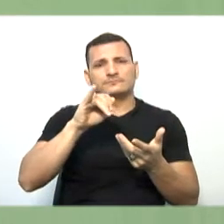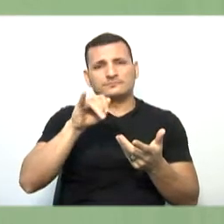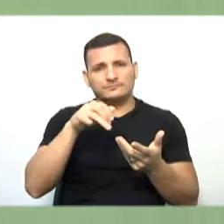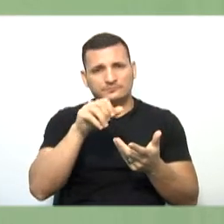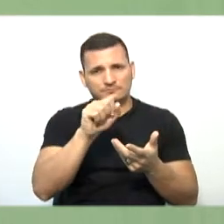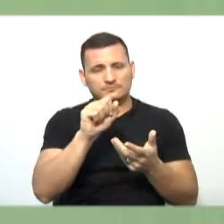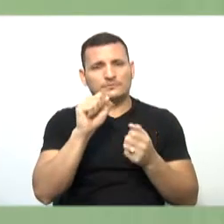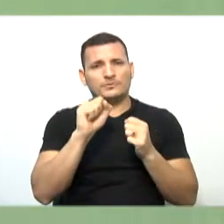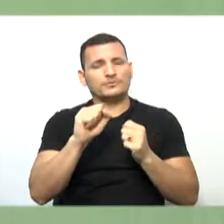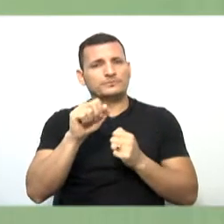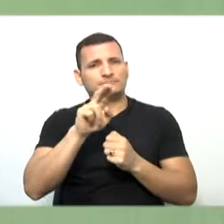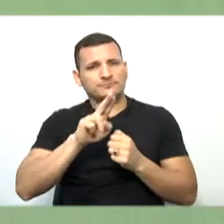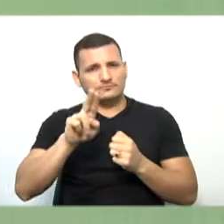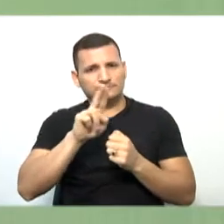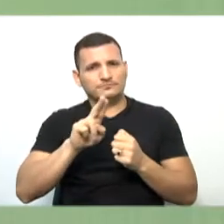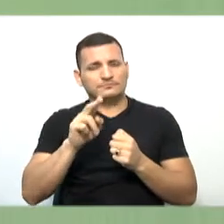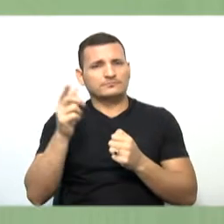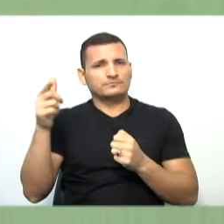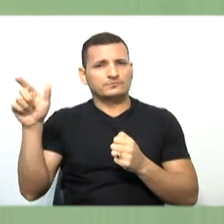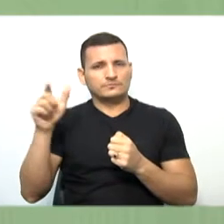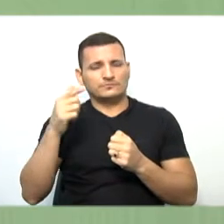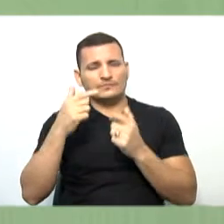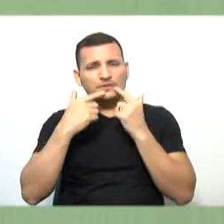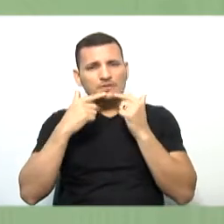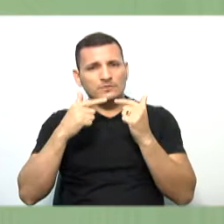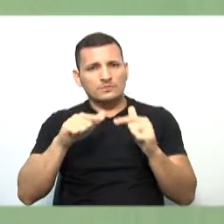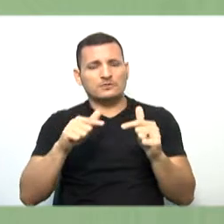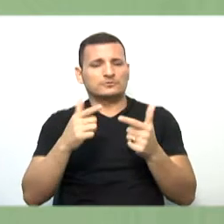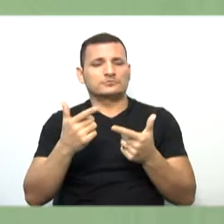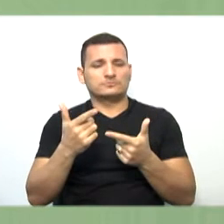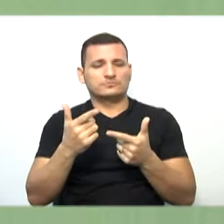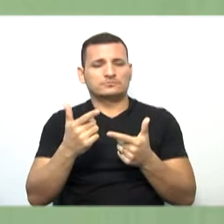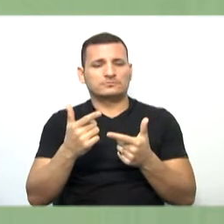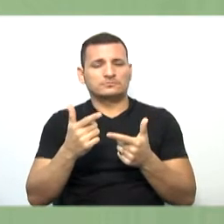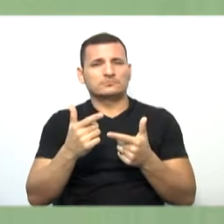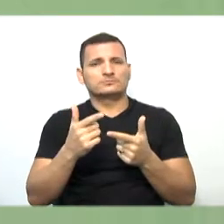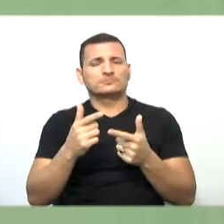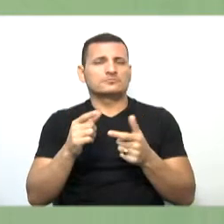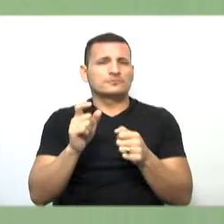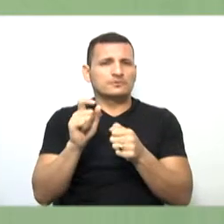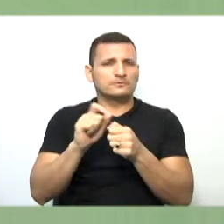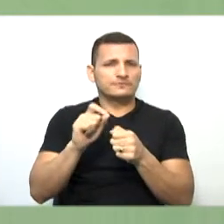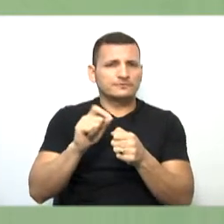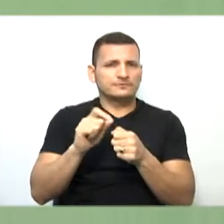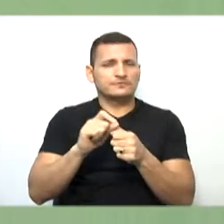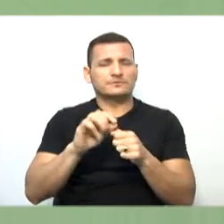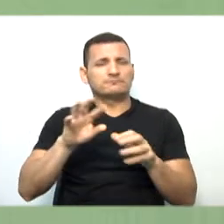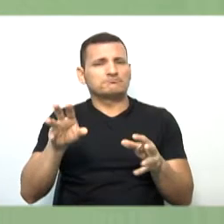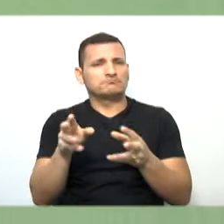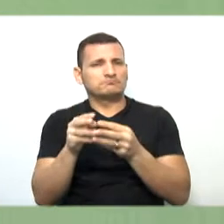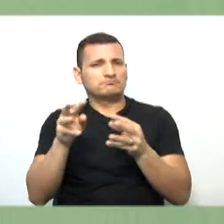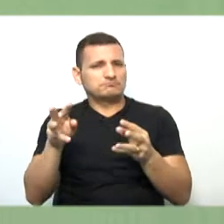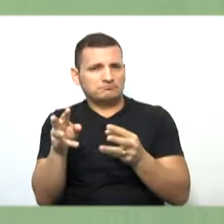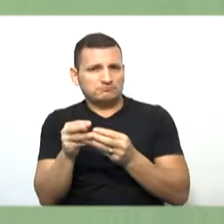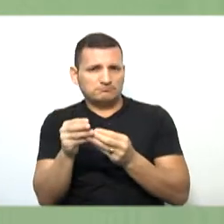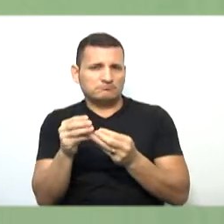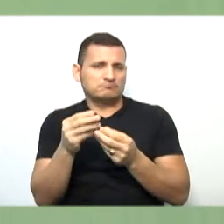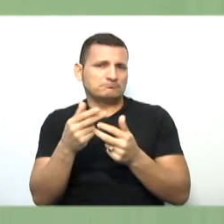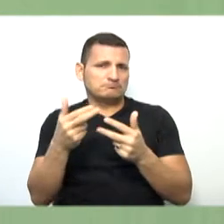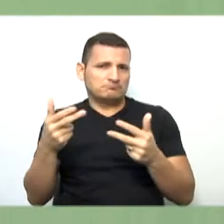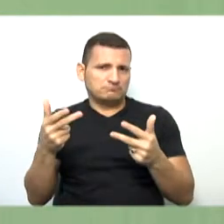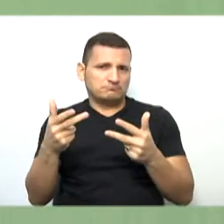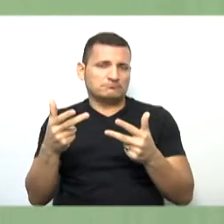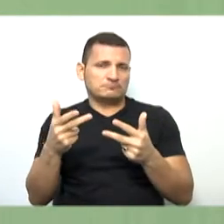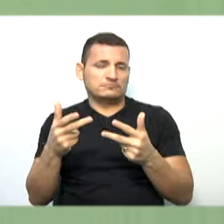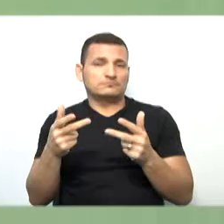usado em conjunto com outras linguagens para cumprir tarefas complementares relacionadas ao